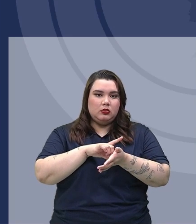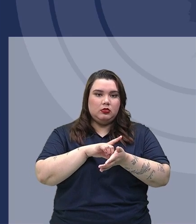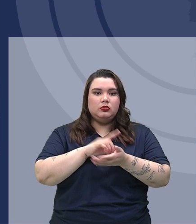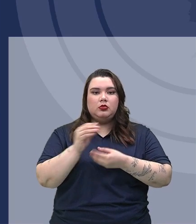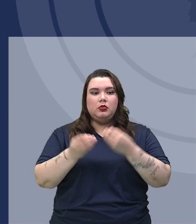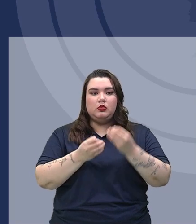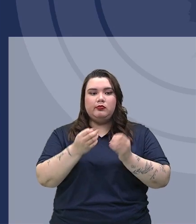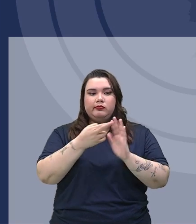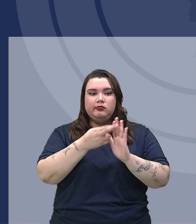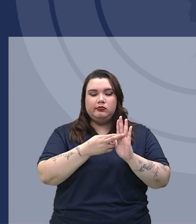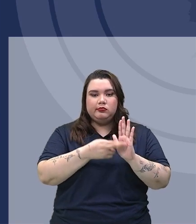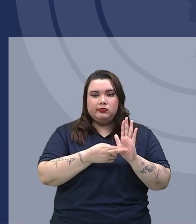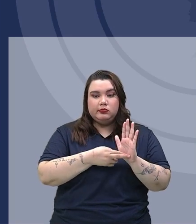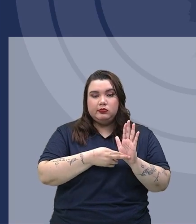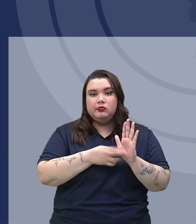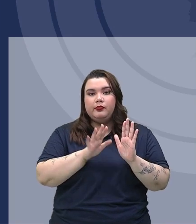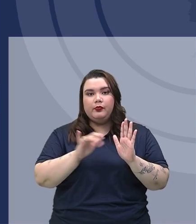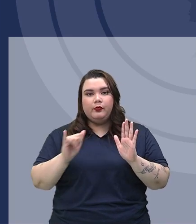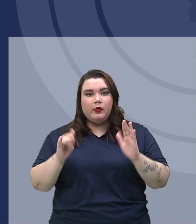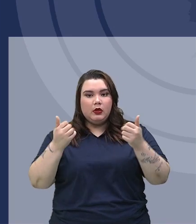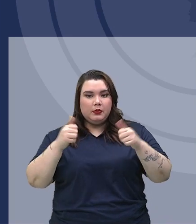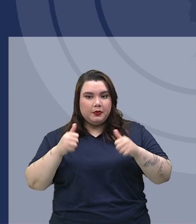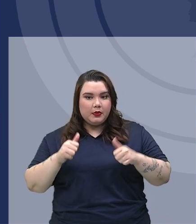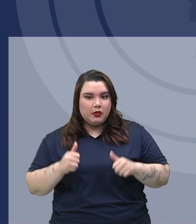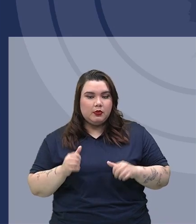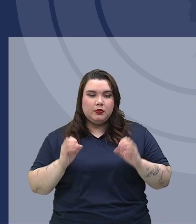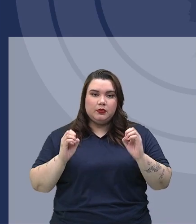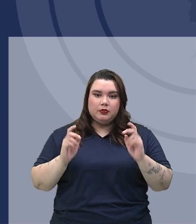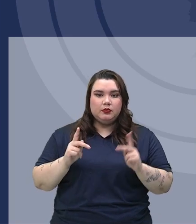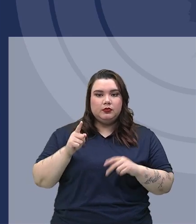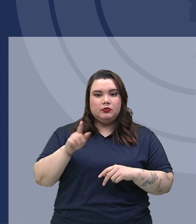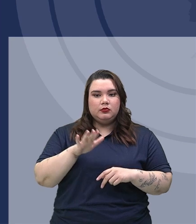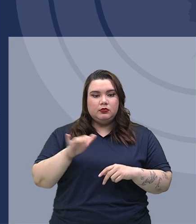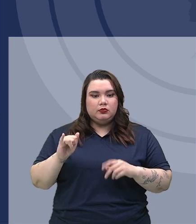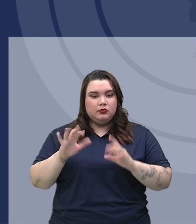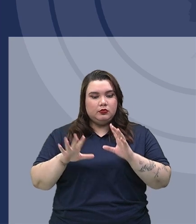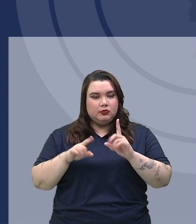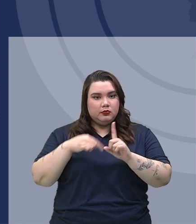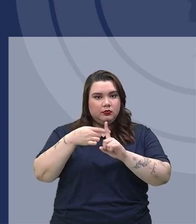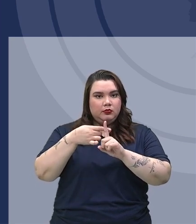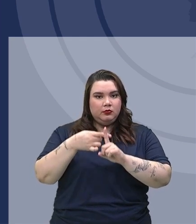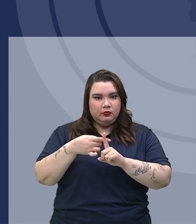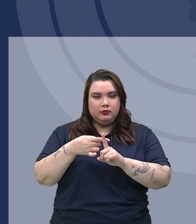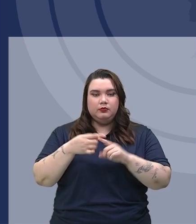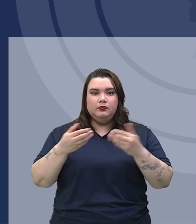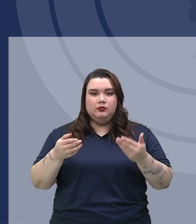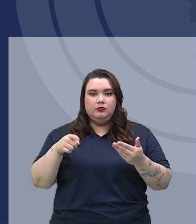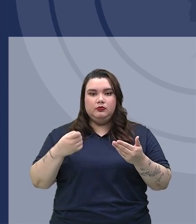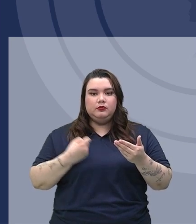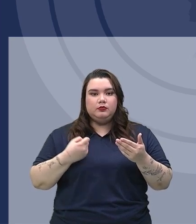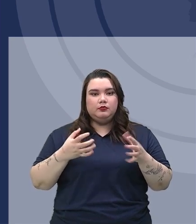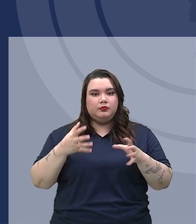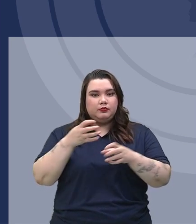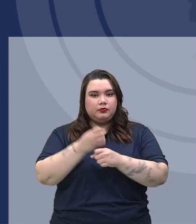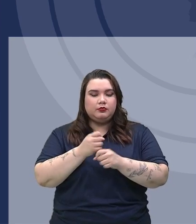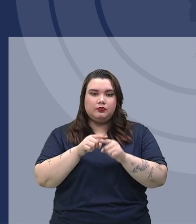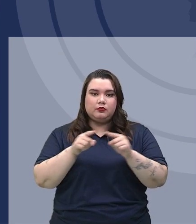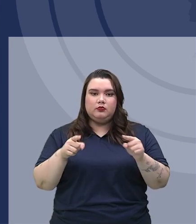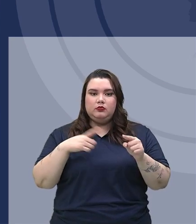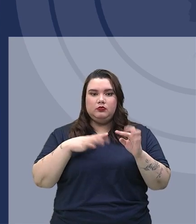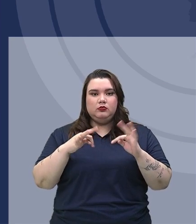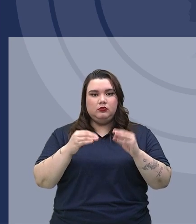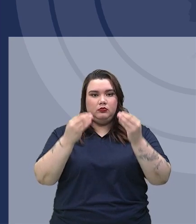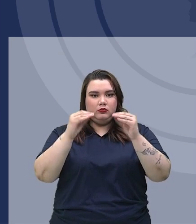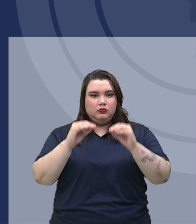dos critérios, né, do que está avaliando. Então, você vai fazer aquela soma e aqui é o valor total. Mas já vem preenchido,